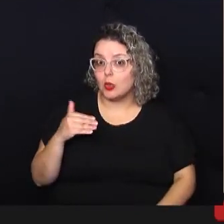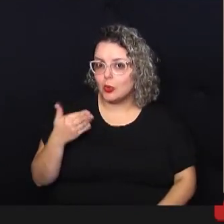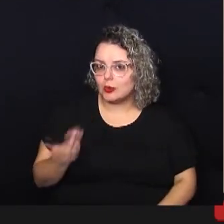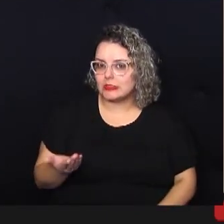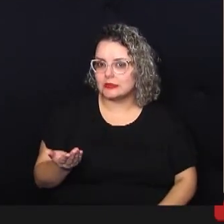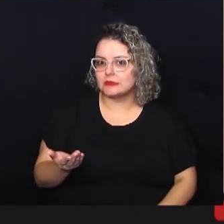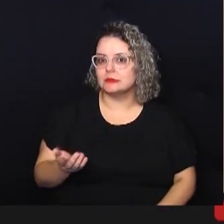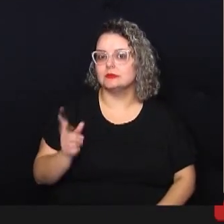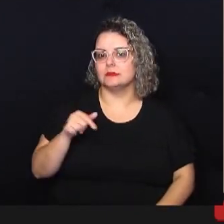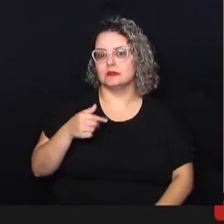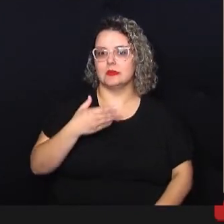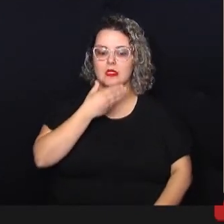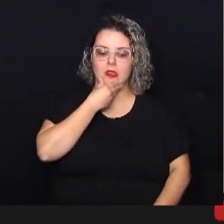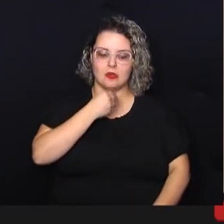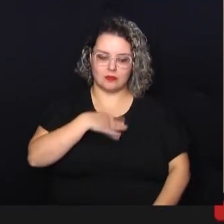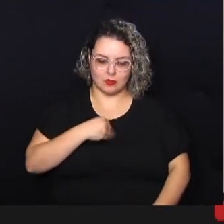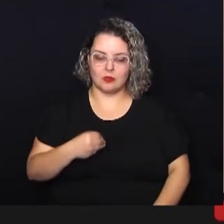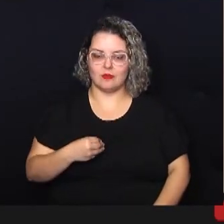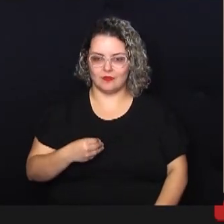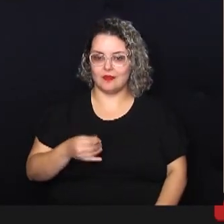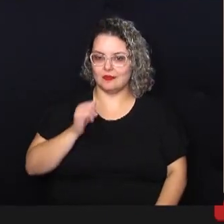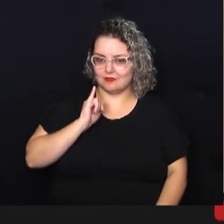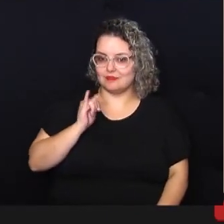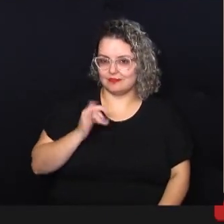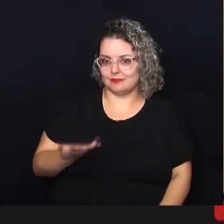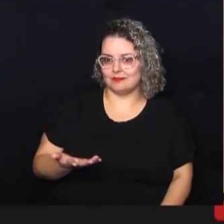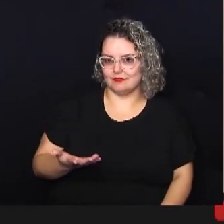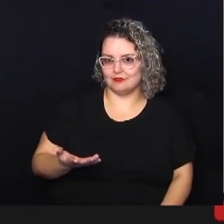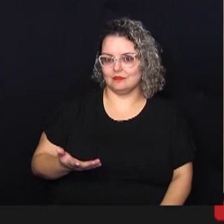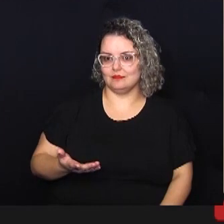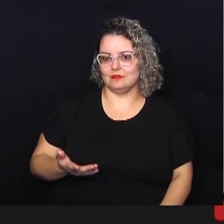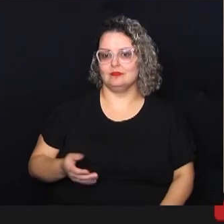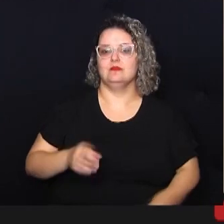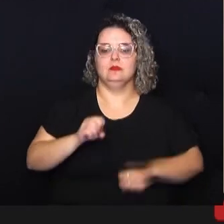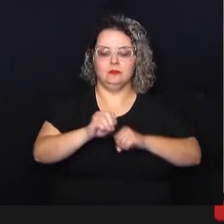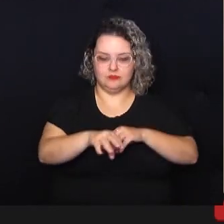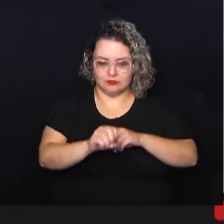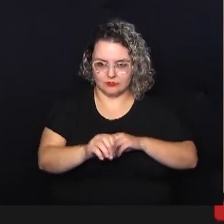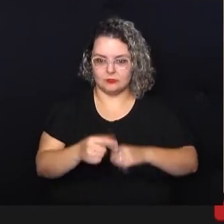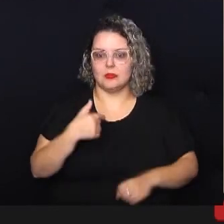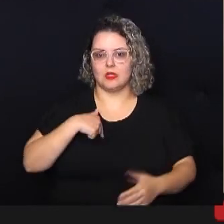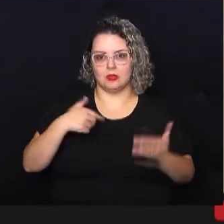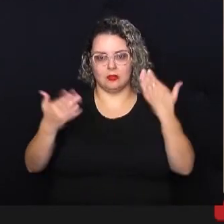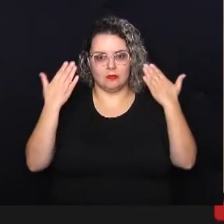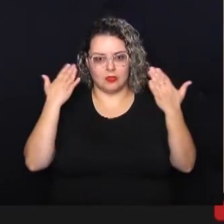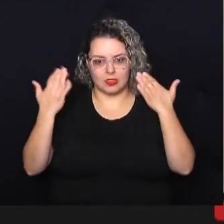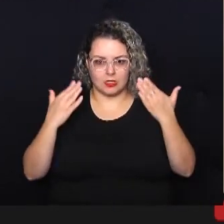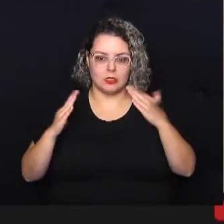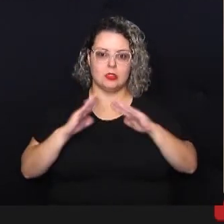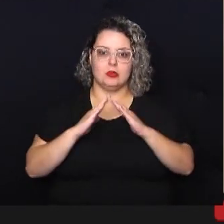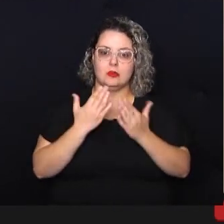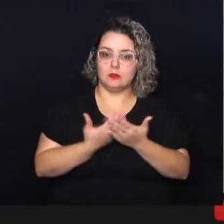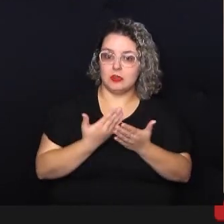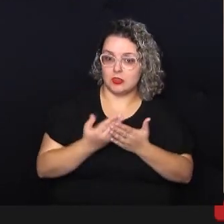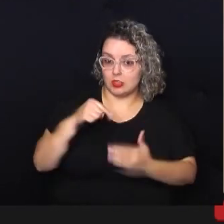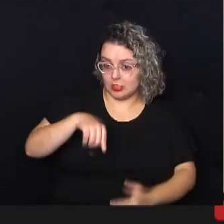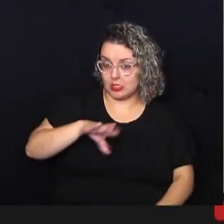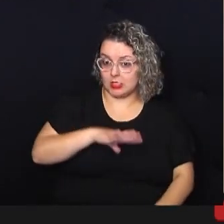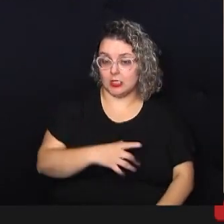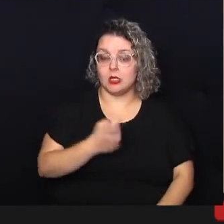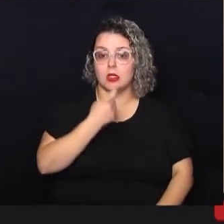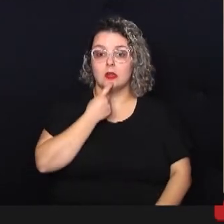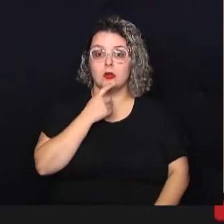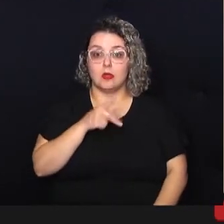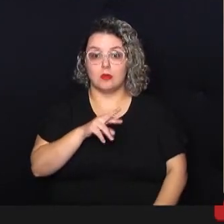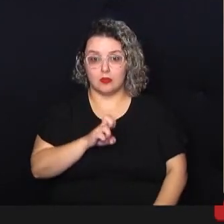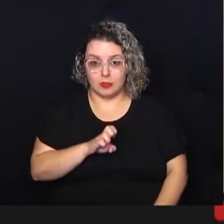história que eu contei do meu filho? Porque eu já dou aula sobre isso, né? Eu sou psicóloga numa escola aqui em Campinas, eu trabalho com pré-escola